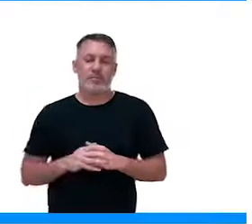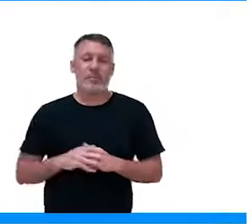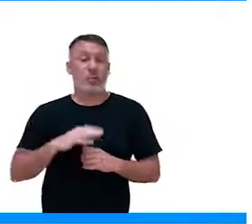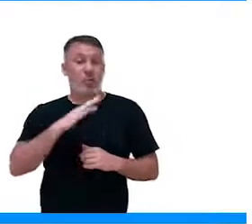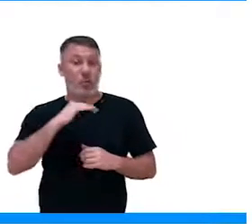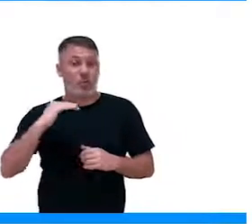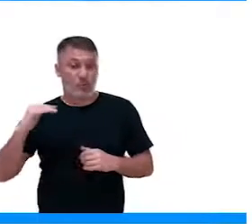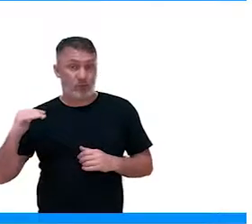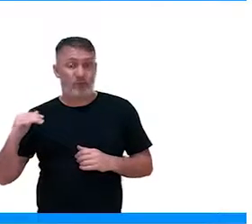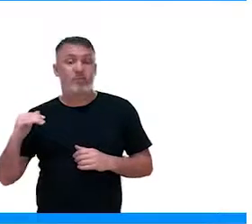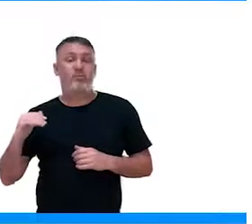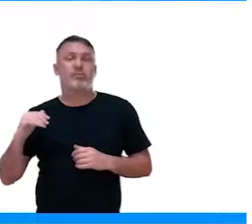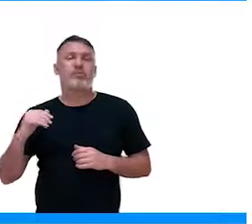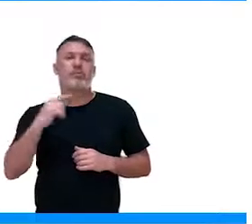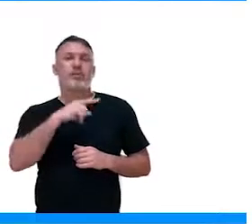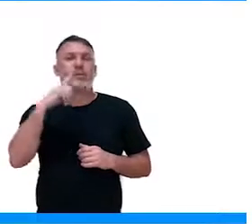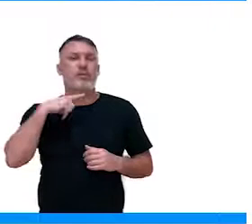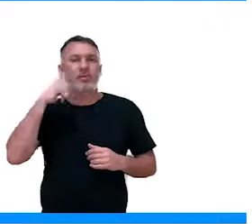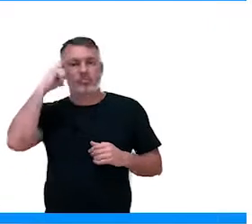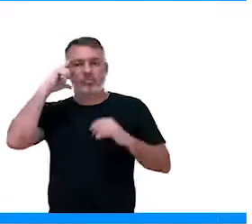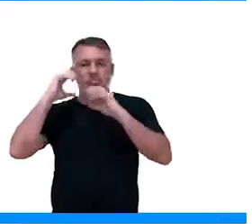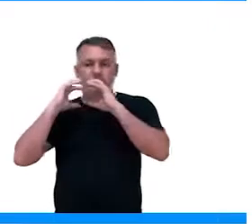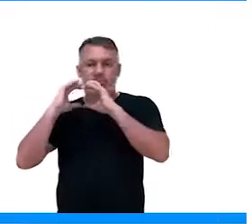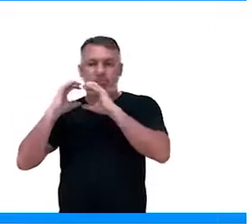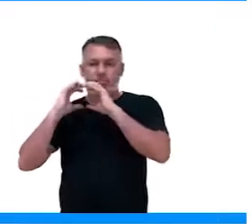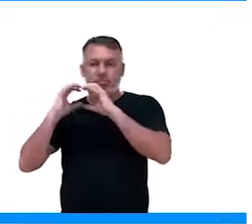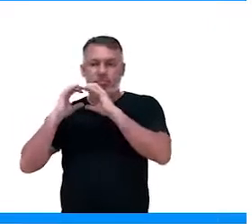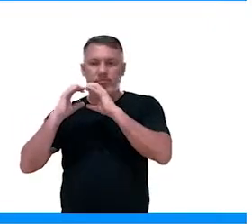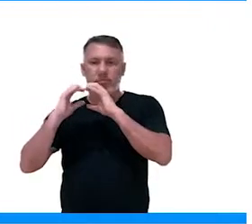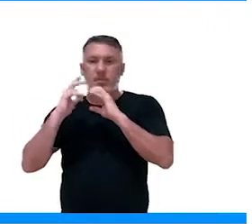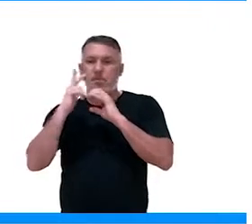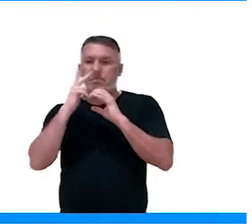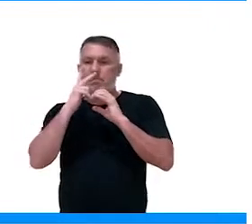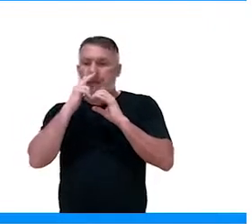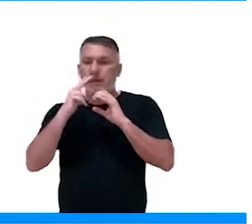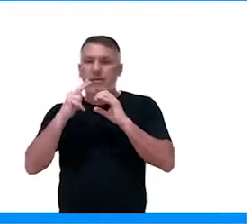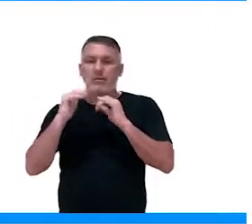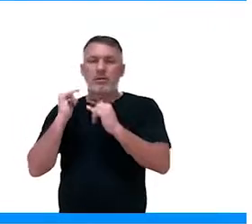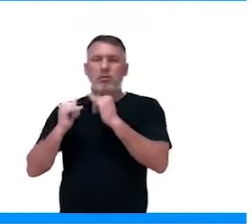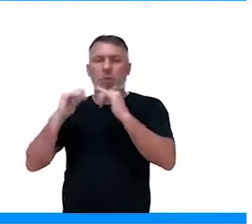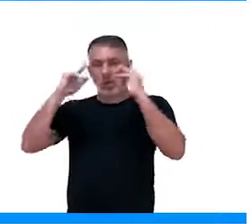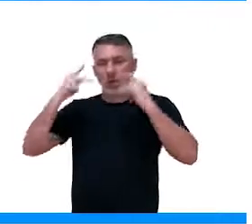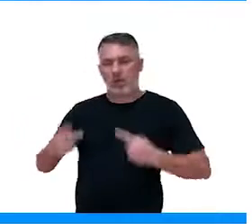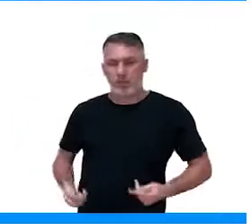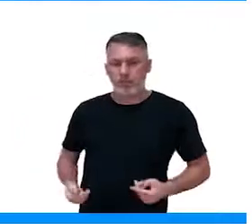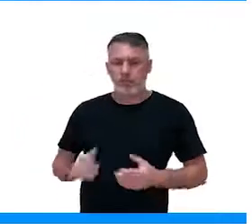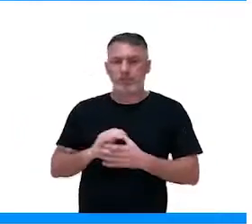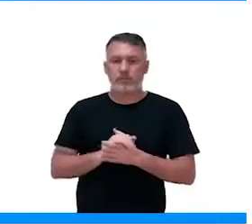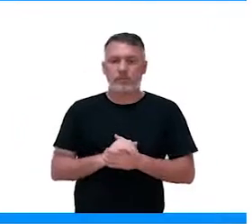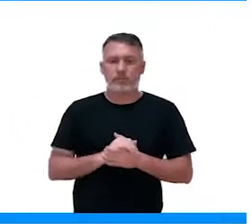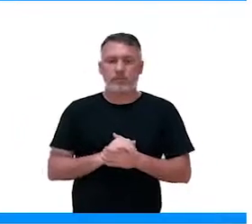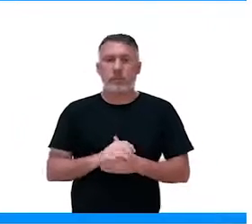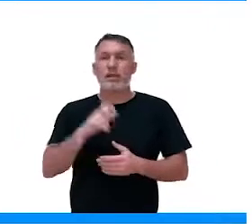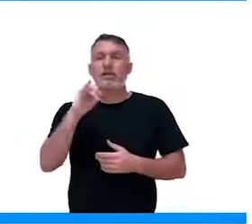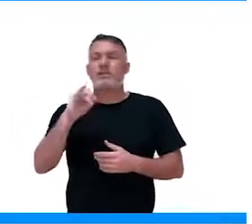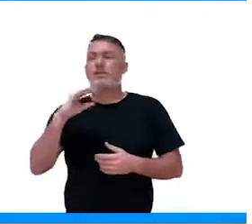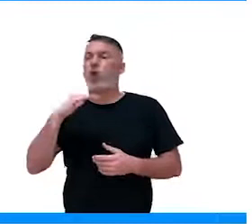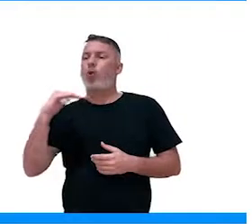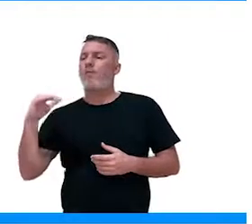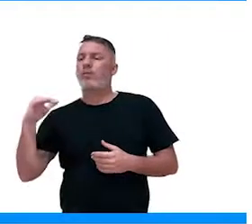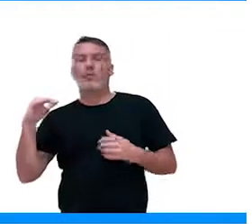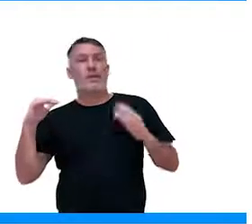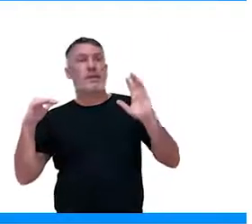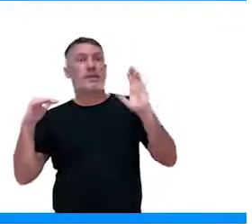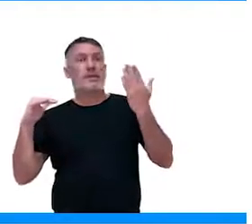né? Eles têm um cérebro-corpo que se assemelha aos seres humanos, eles se reconhecem diante de um